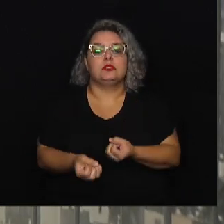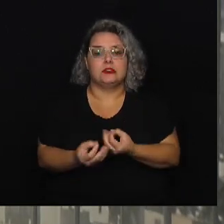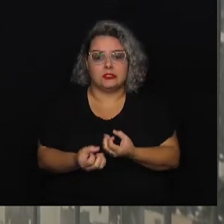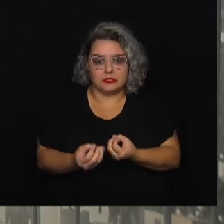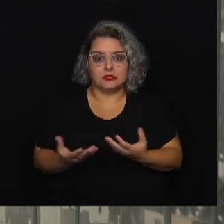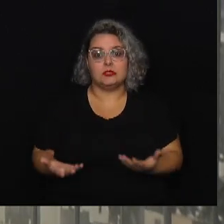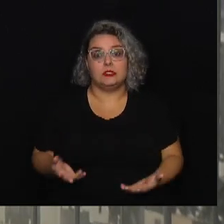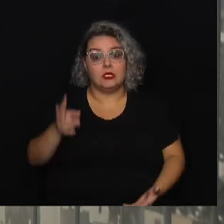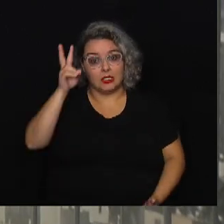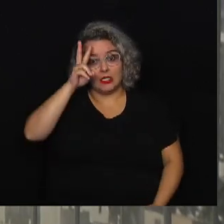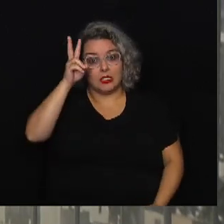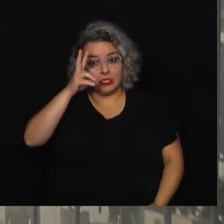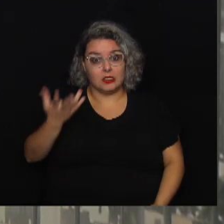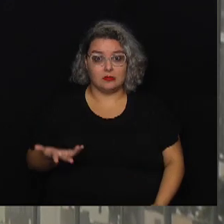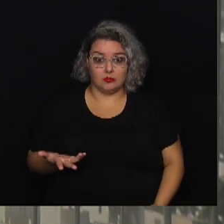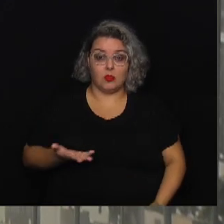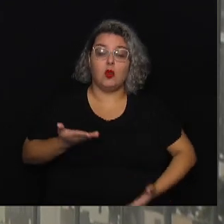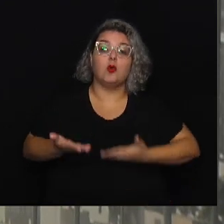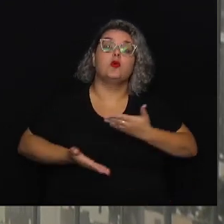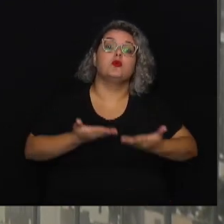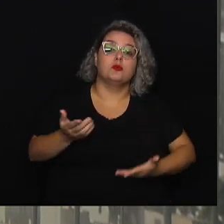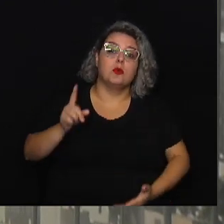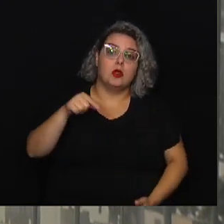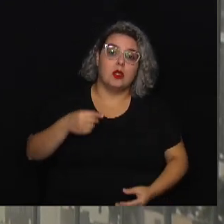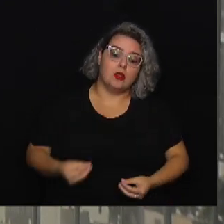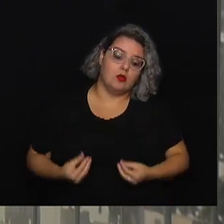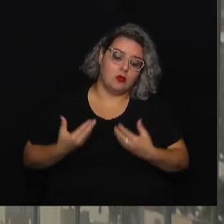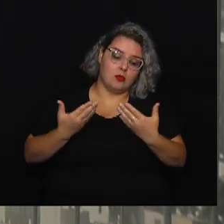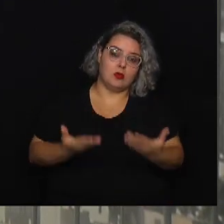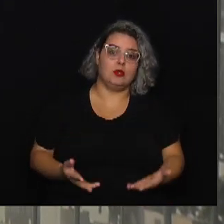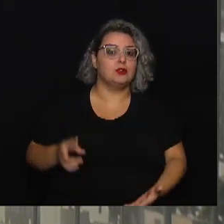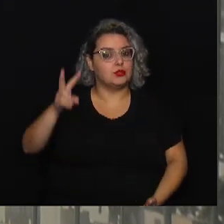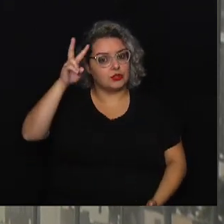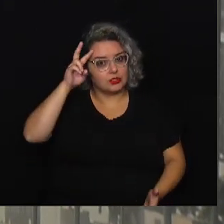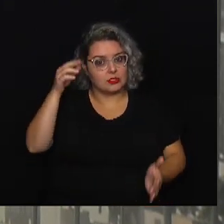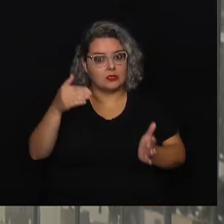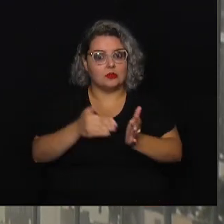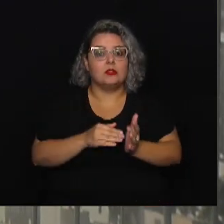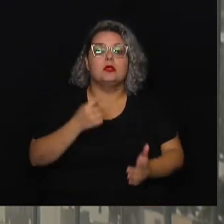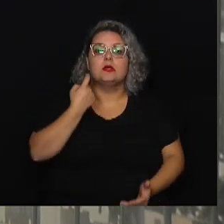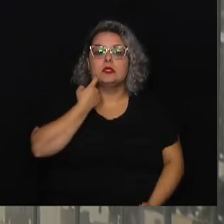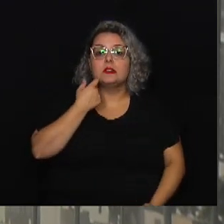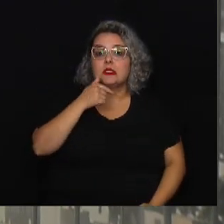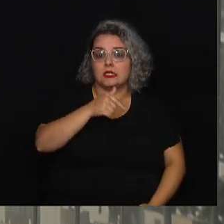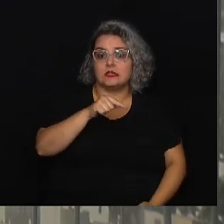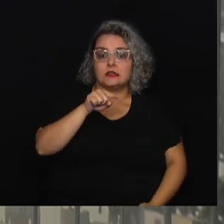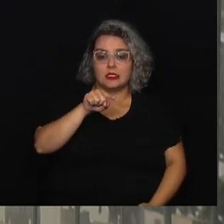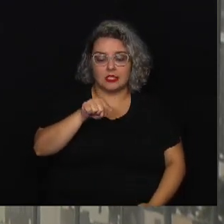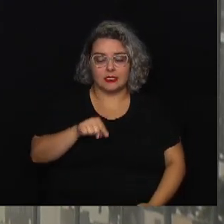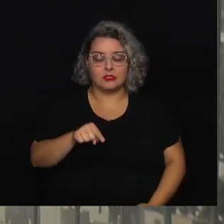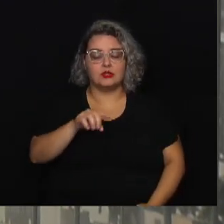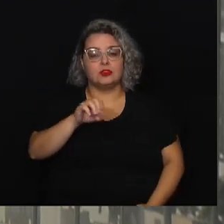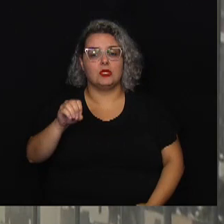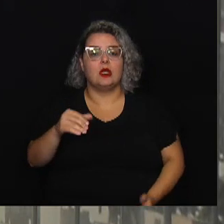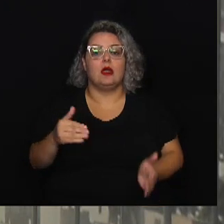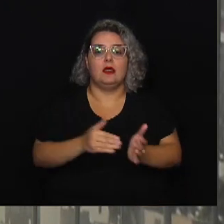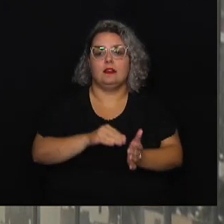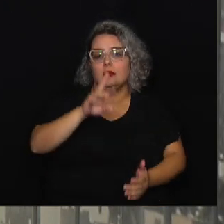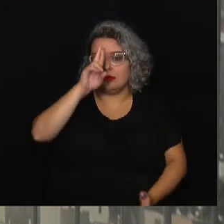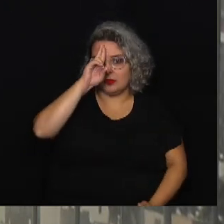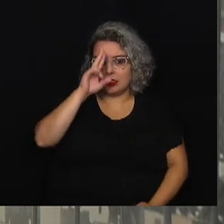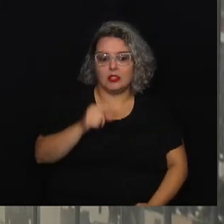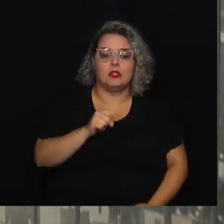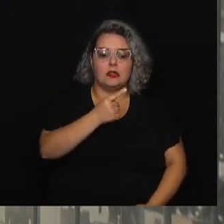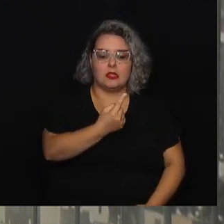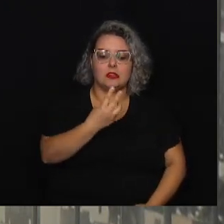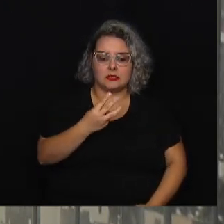E lembrando, né, o serviço é oferecido de segunda a sexta-feira, das 7 horas da manhã ao meio-dia, da 1 hora da tarde